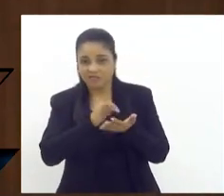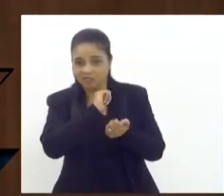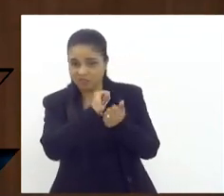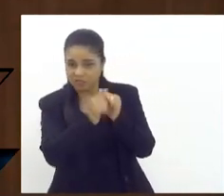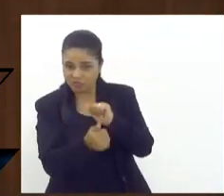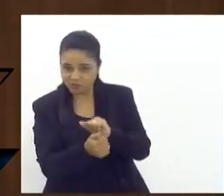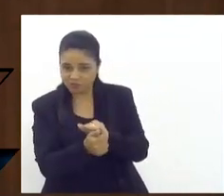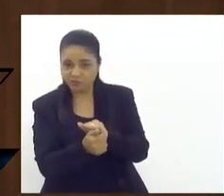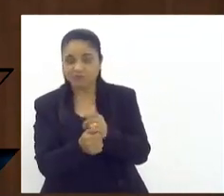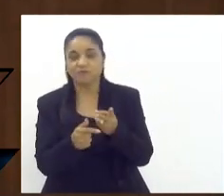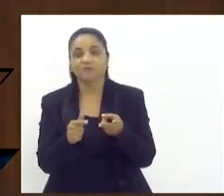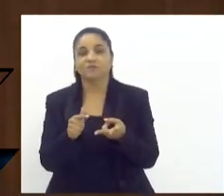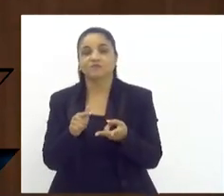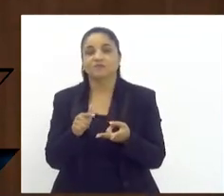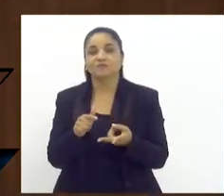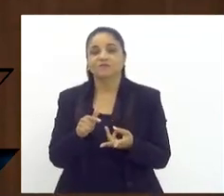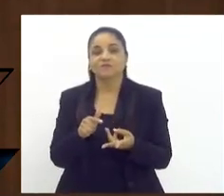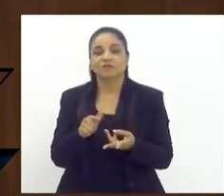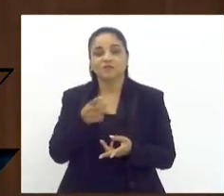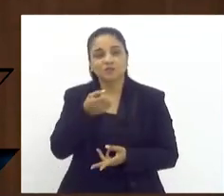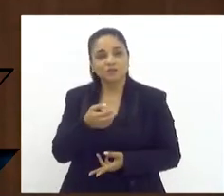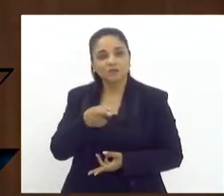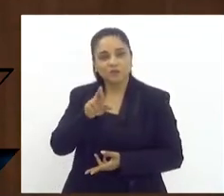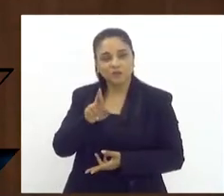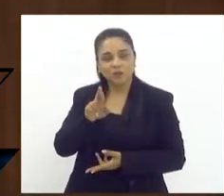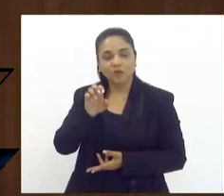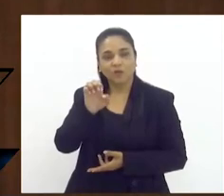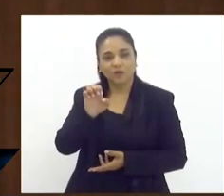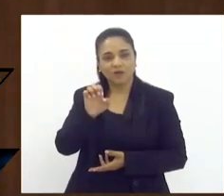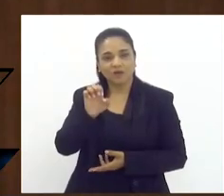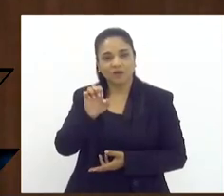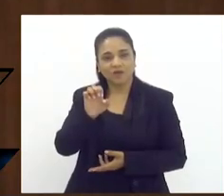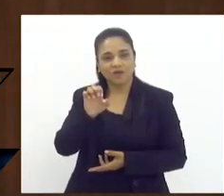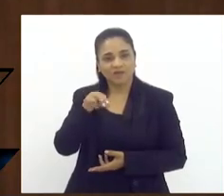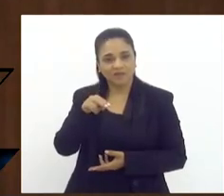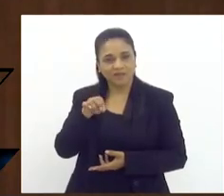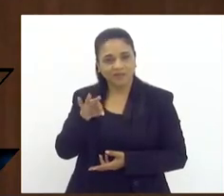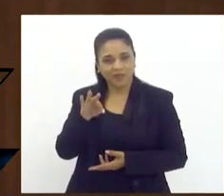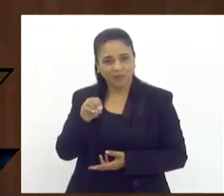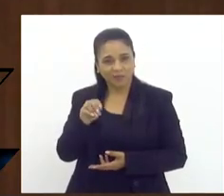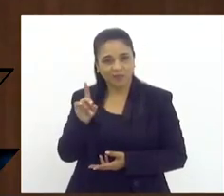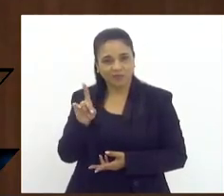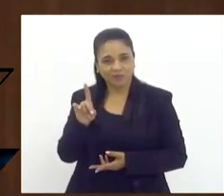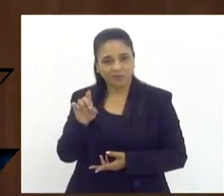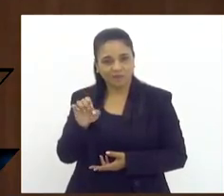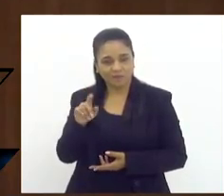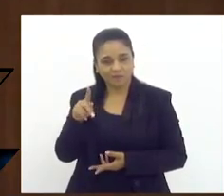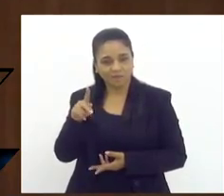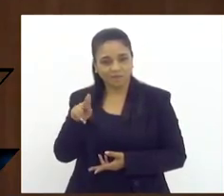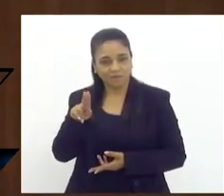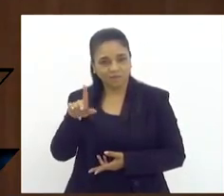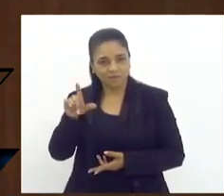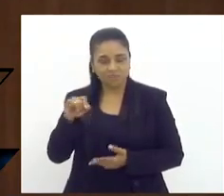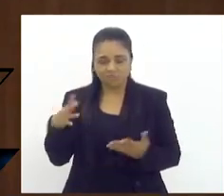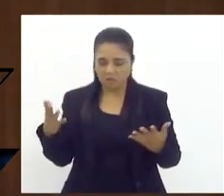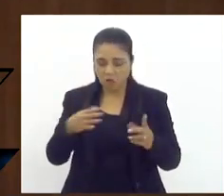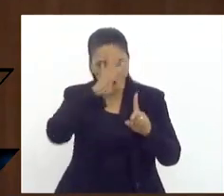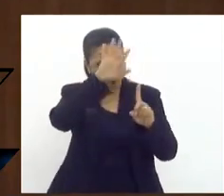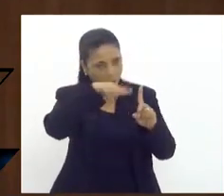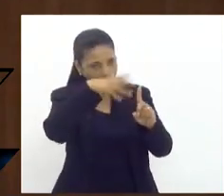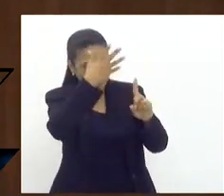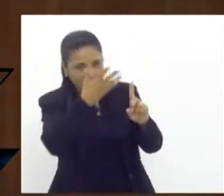esporte e ao Dr Renato de Paulo pelo belíssimo pela belíssima homenagem